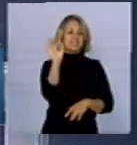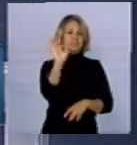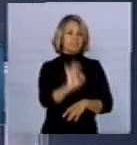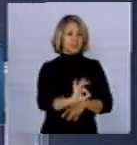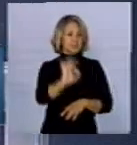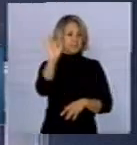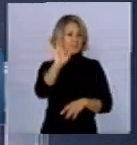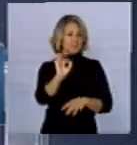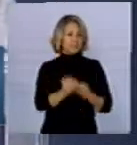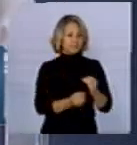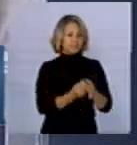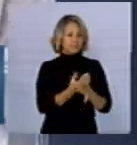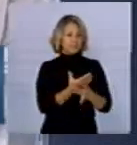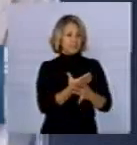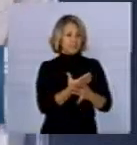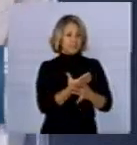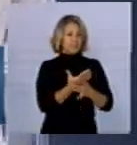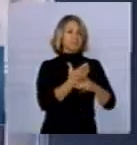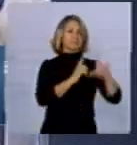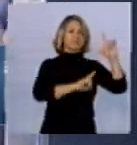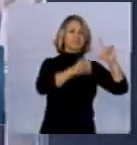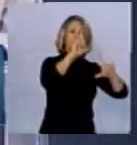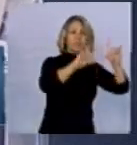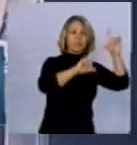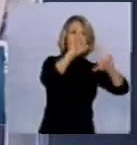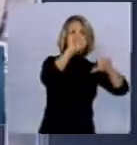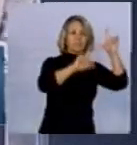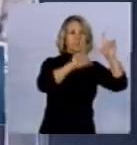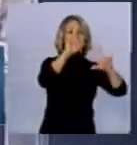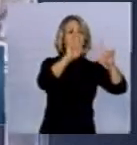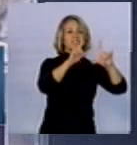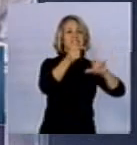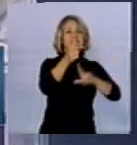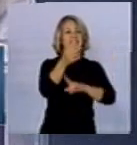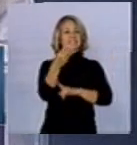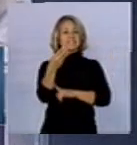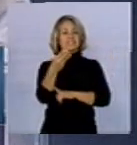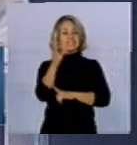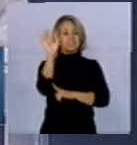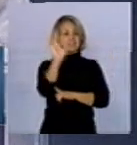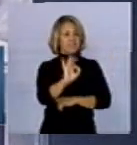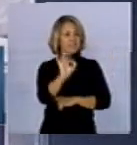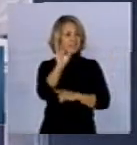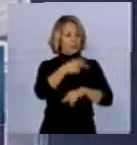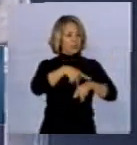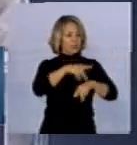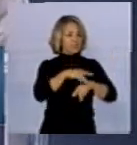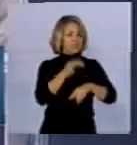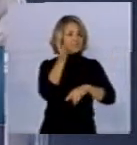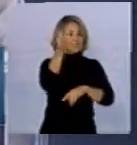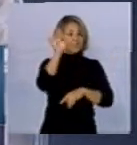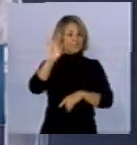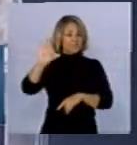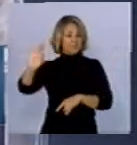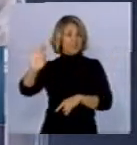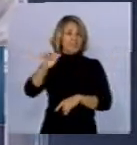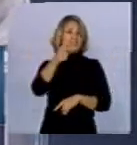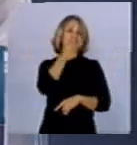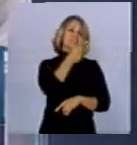europeu na televisão italiana 73%, na França 72%